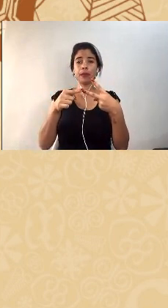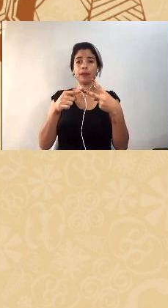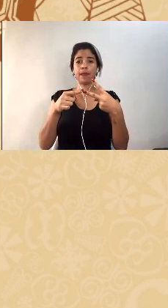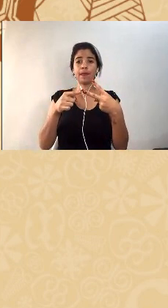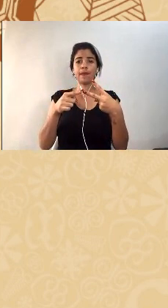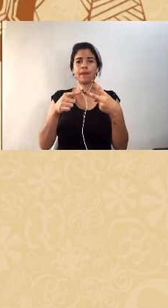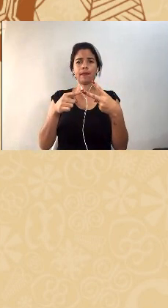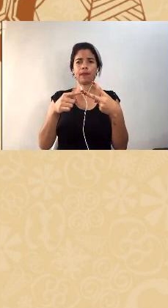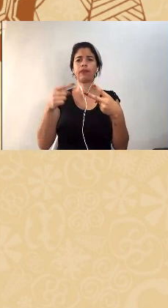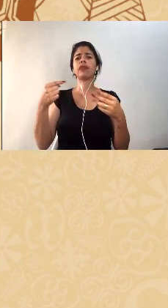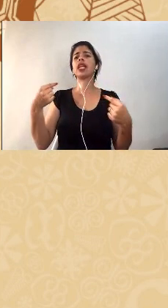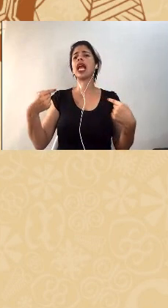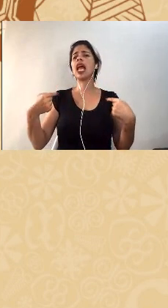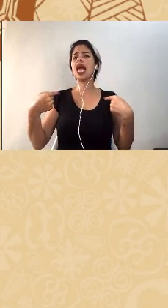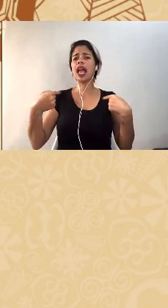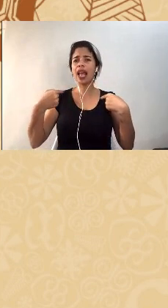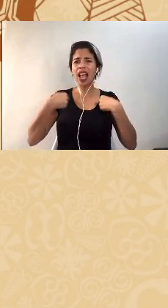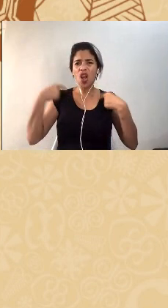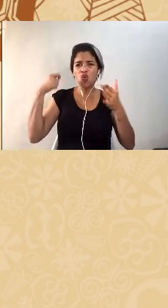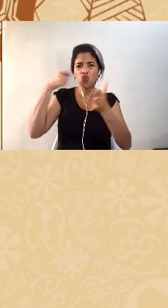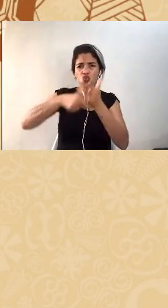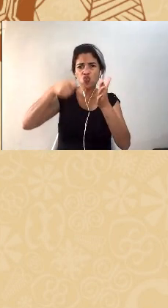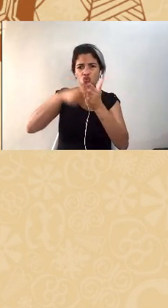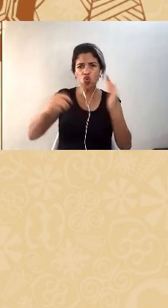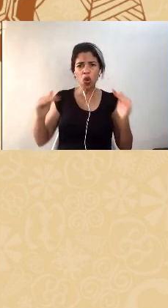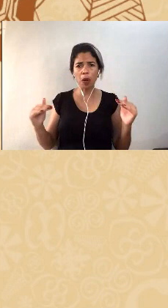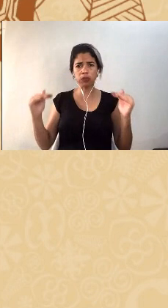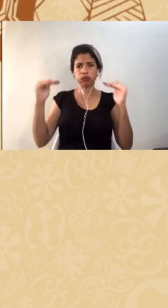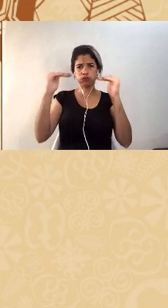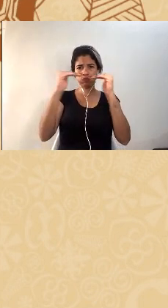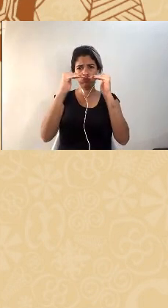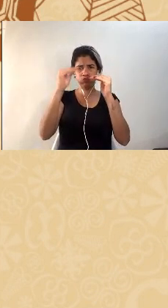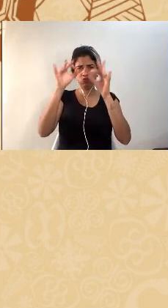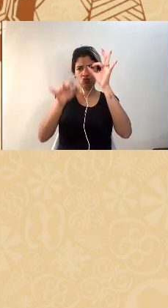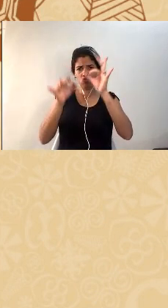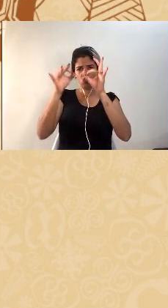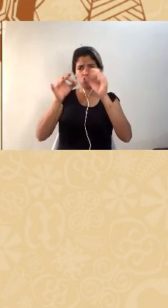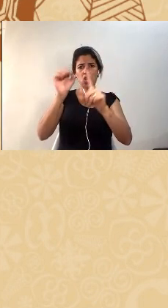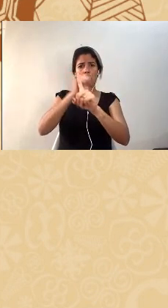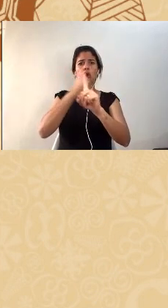Eu luto por igualdade e justiça social?